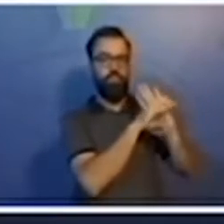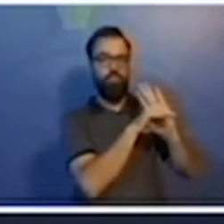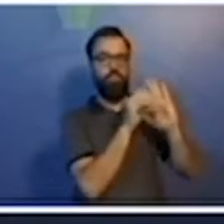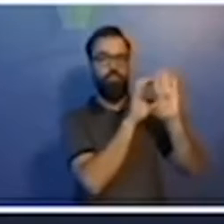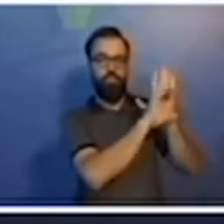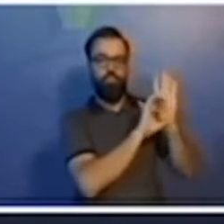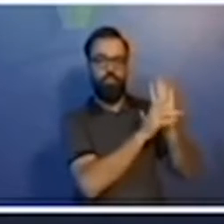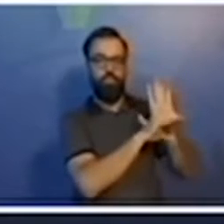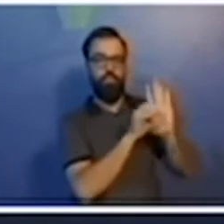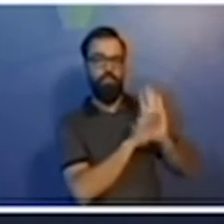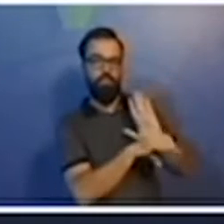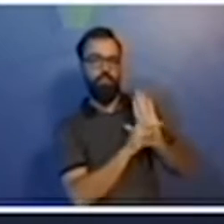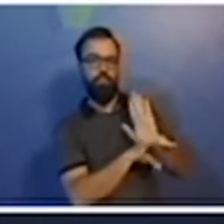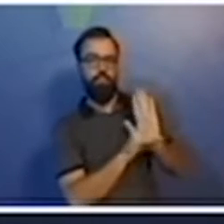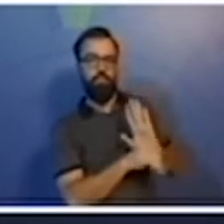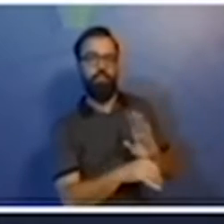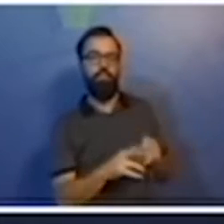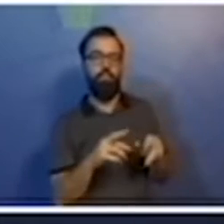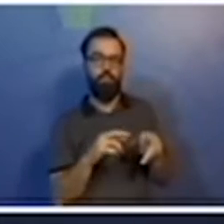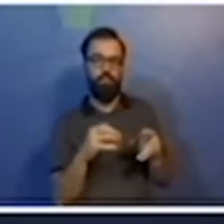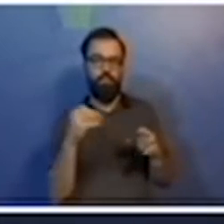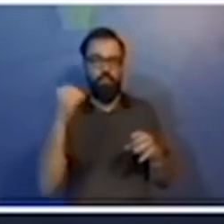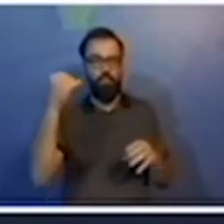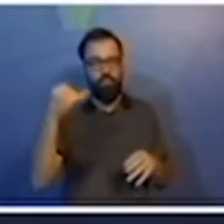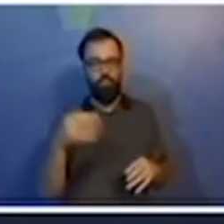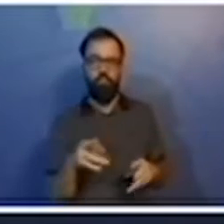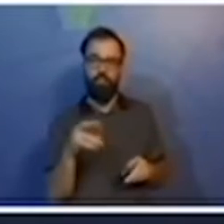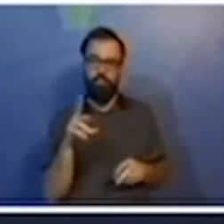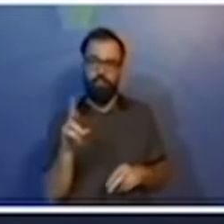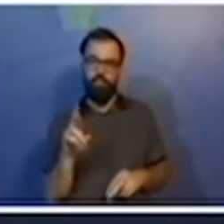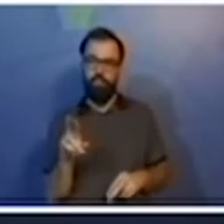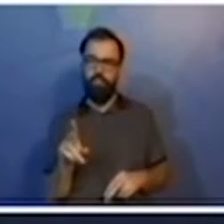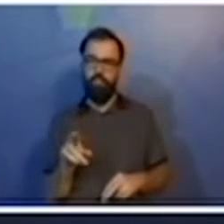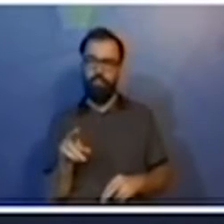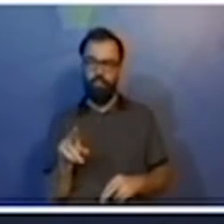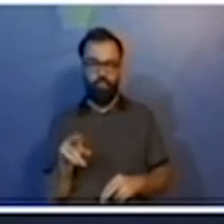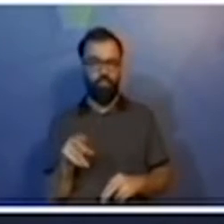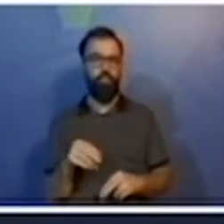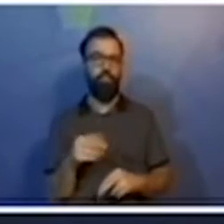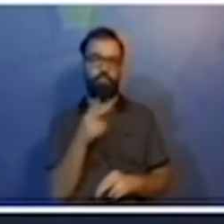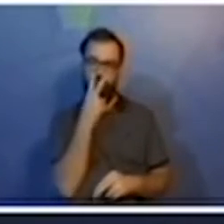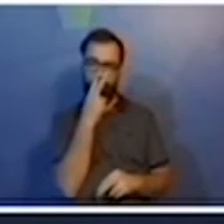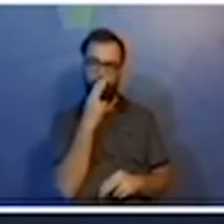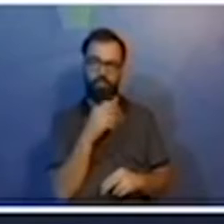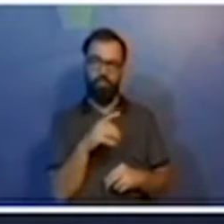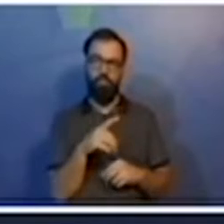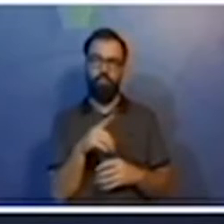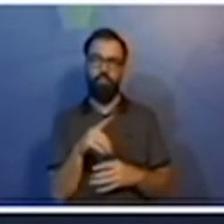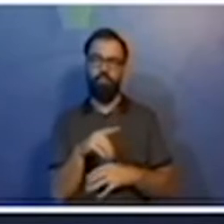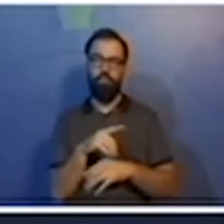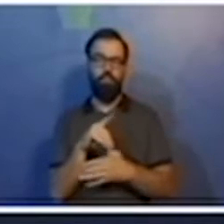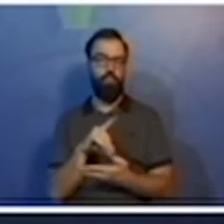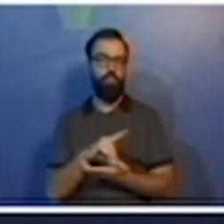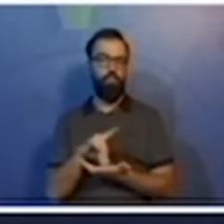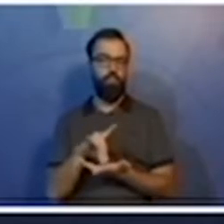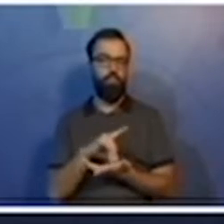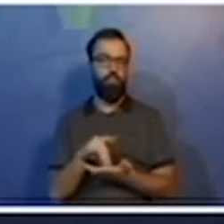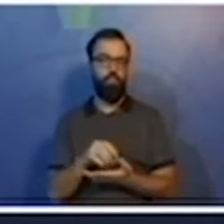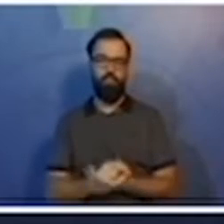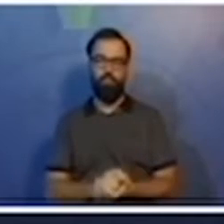vão aprendendo e a explicação deles. É tipo um dicionário, só que é um dicionário para termos